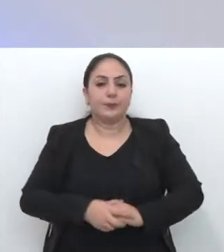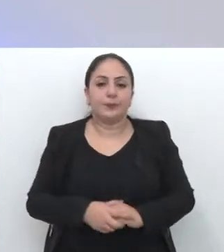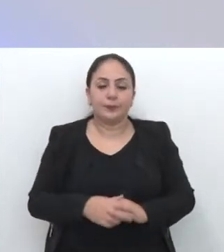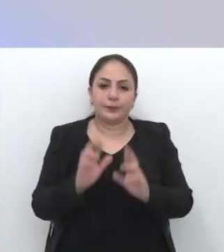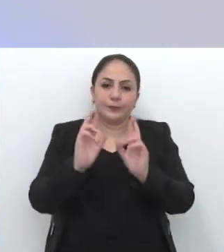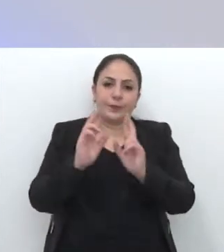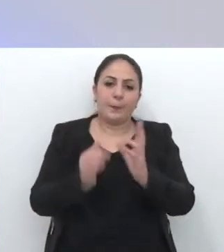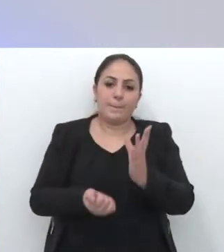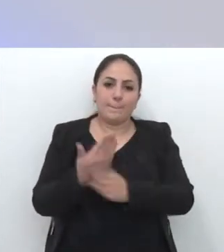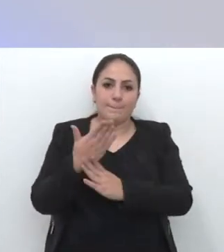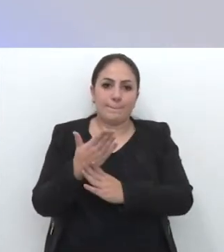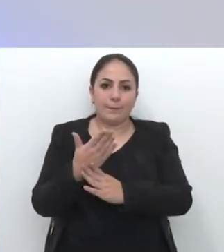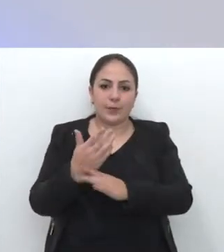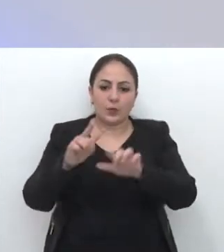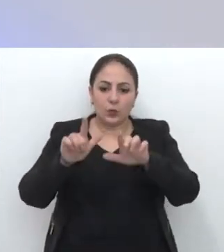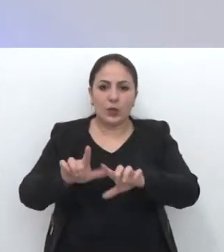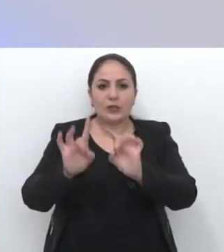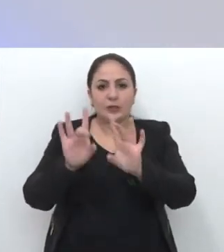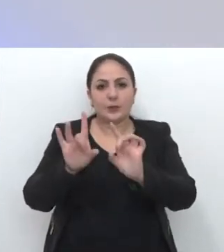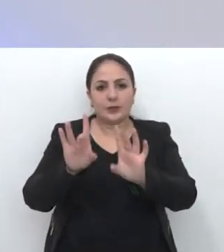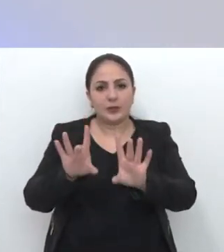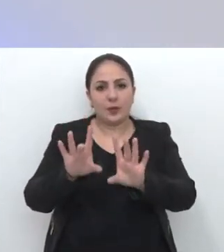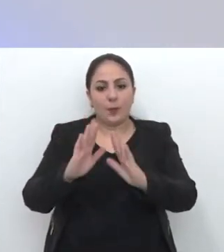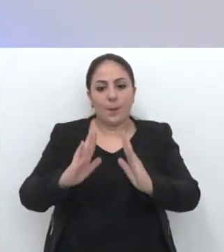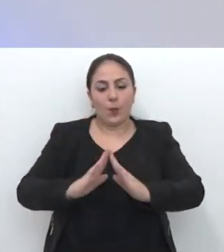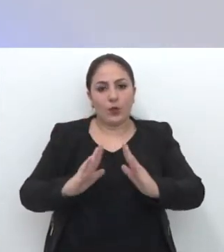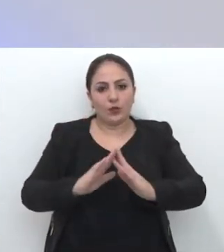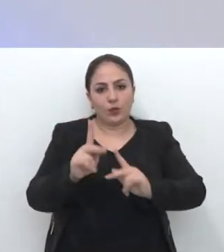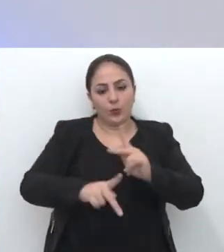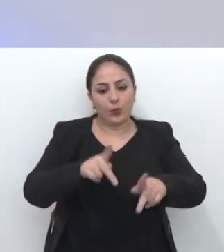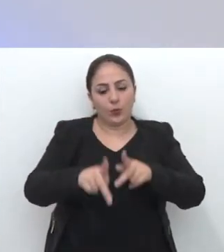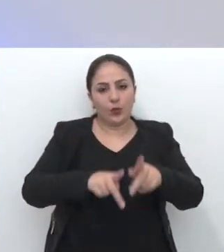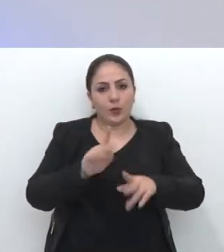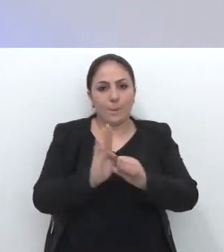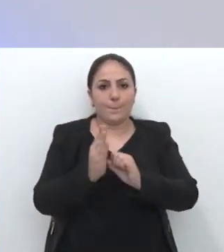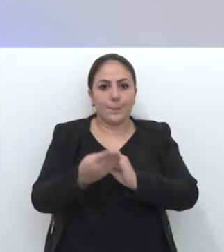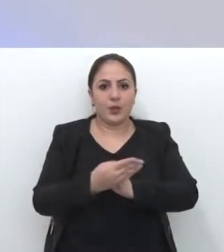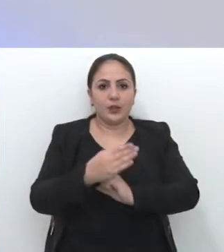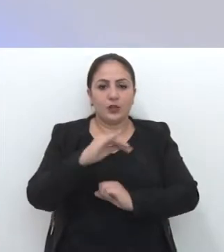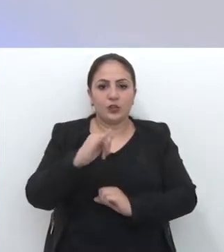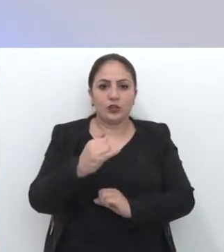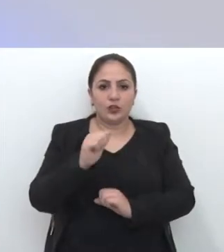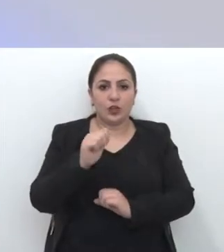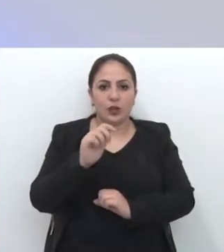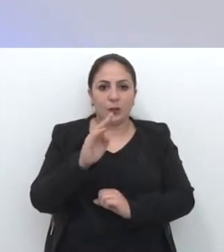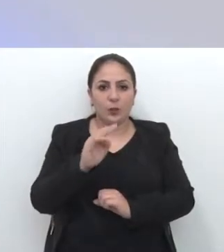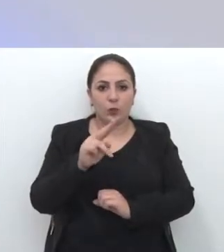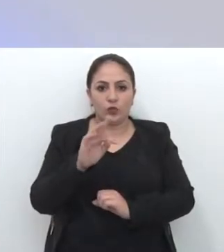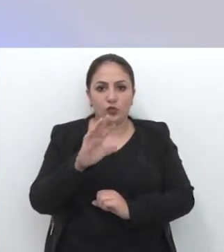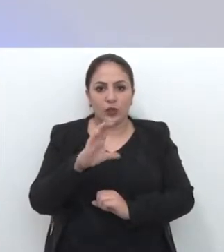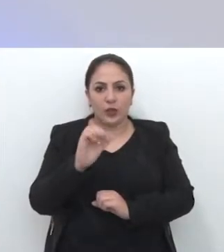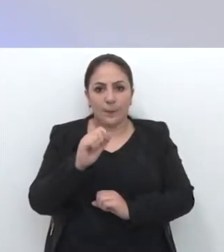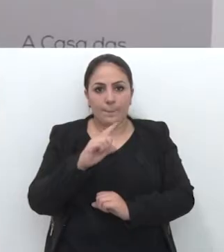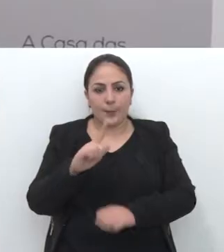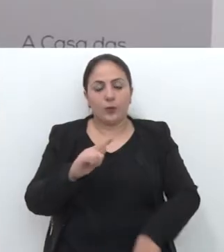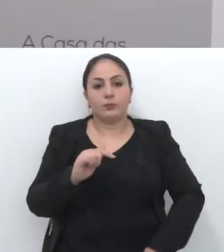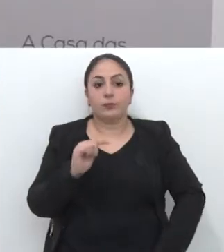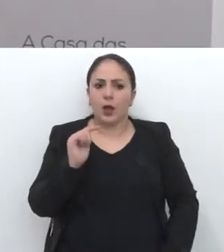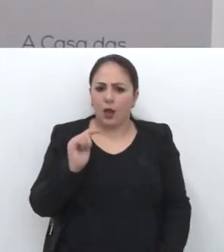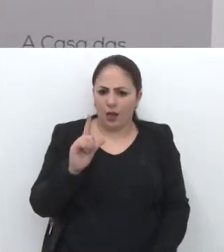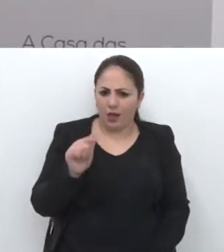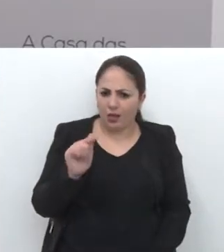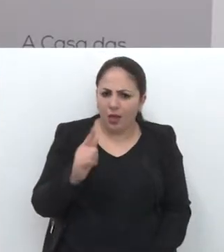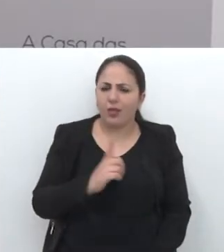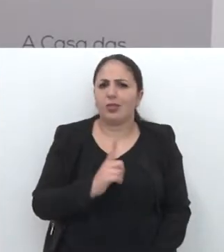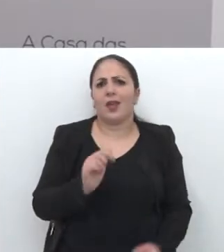A expectativa é que seja criada uma zona especial para moradias populares no bairro Jaboticabal. Porque